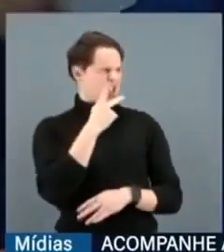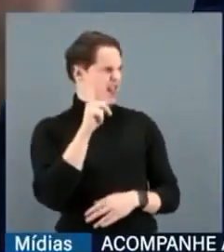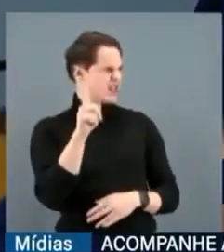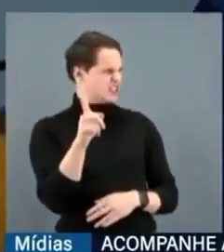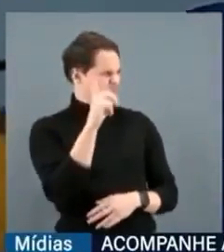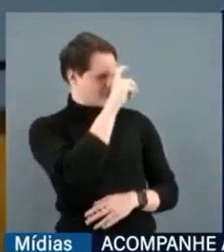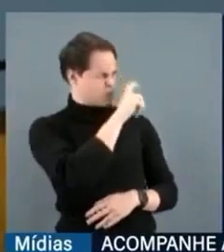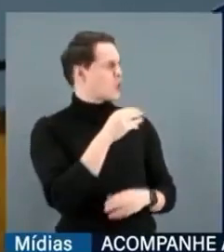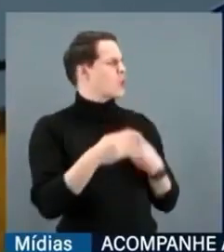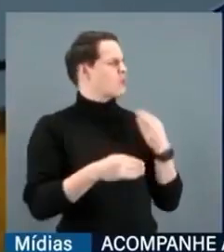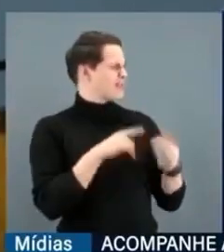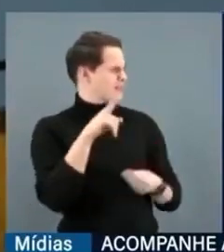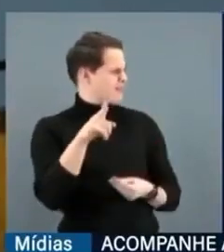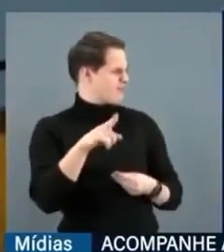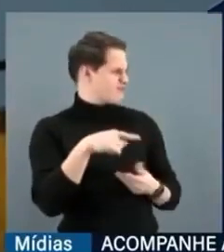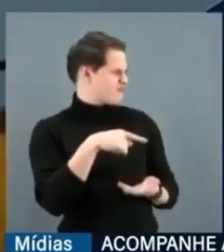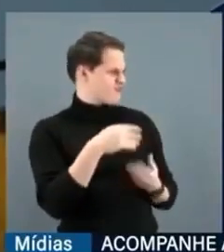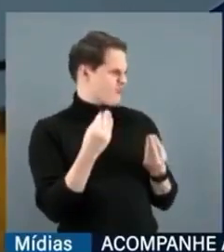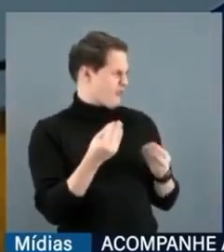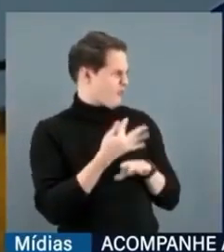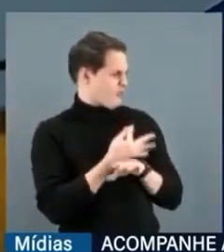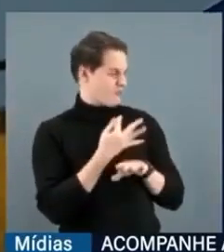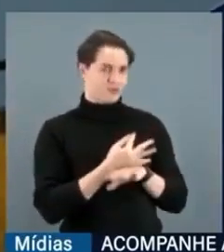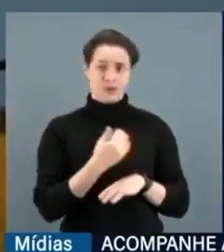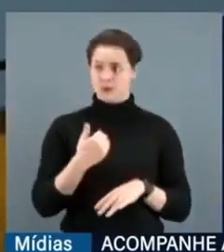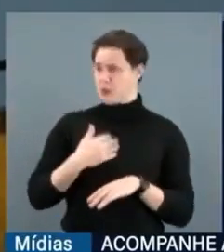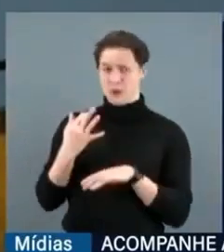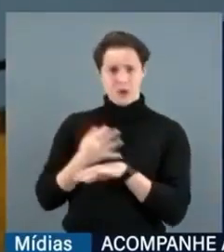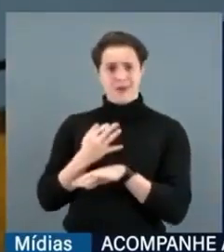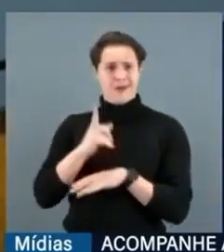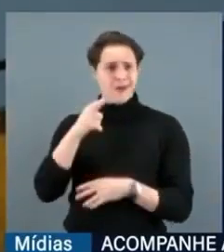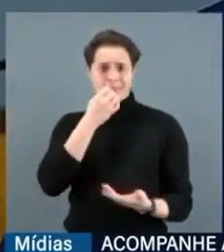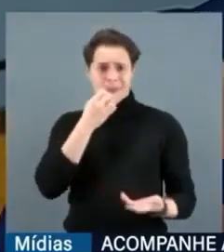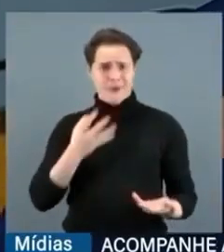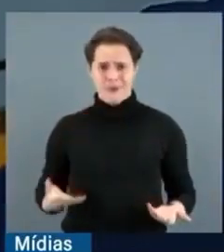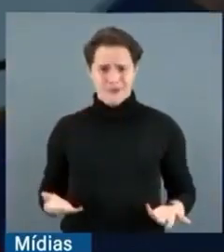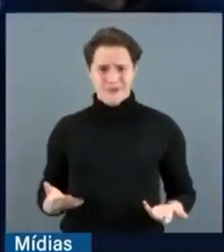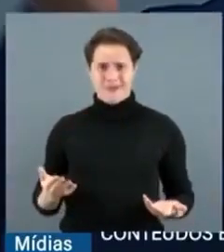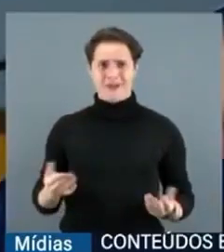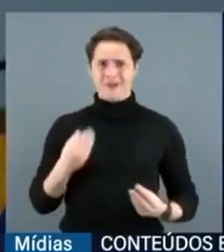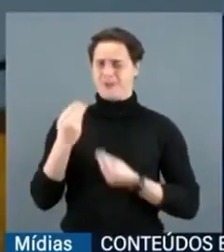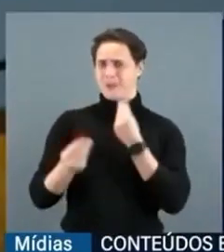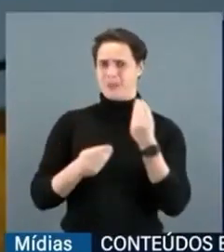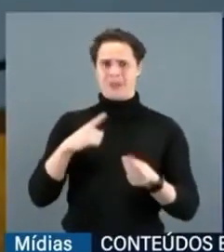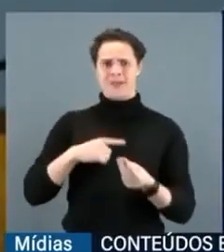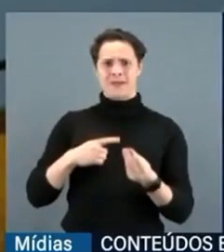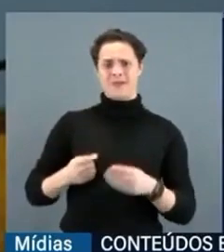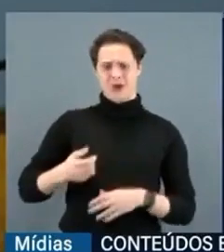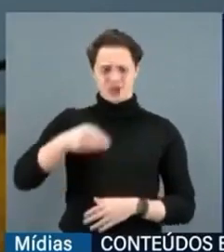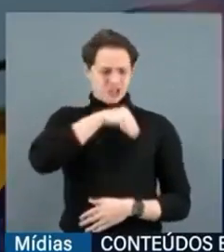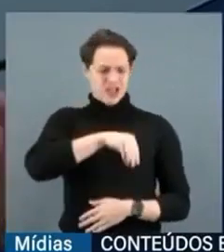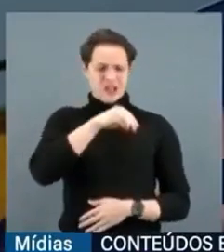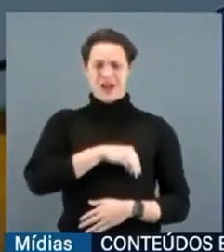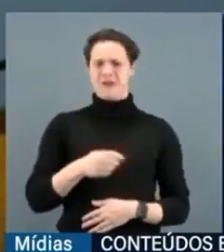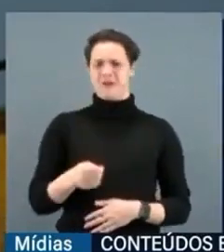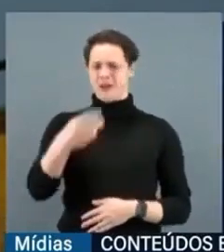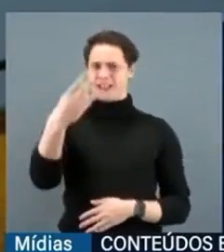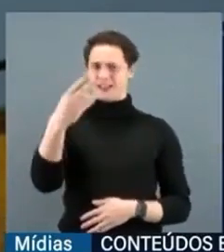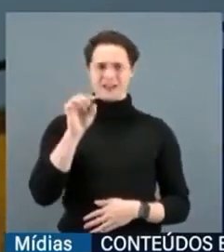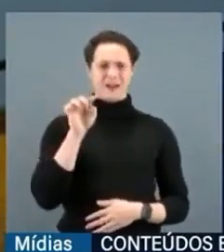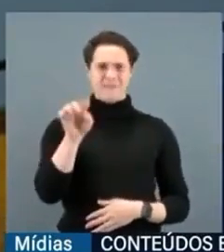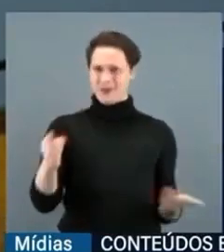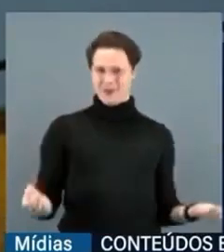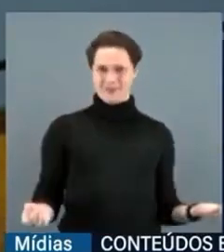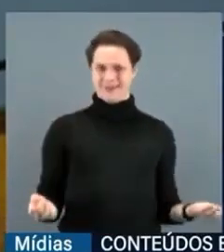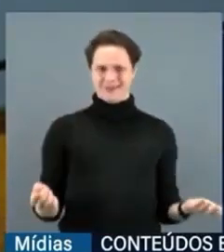Como é que é lá? Nossa, você não deve estar aguentando, né, Cleitinho? Eu não estou aguentando, lá é bom demais. Lá eu ganho quase 30 mil reais litros por mês, gente, ganho em dia. Lá